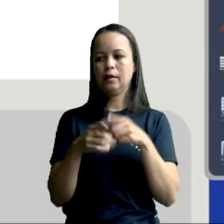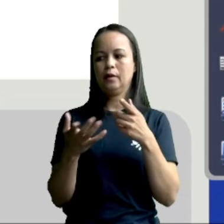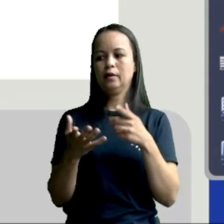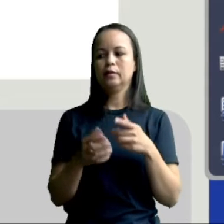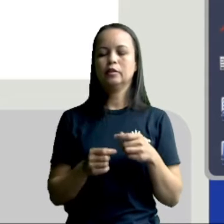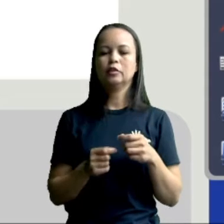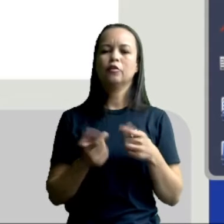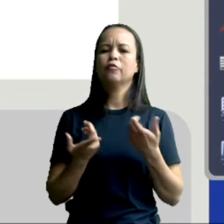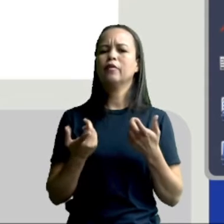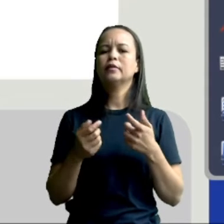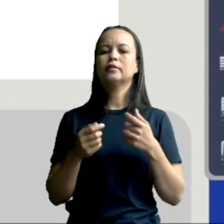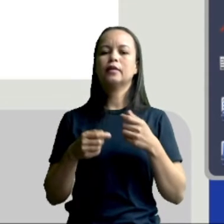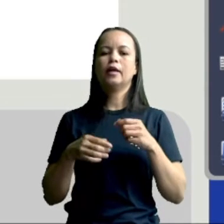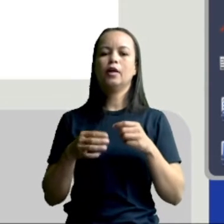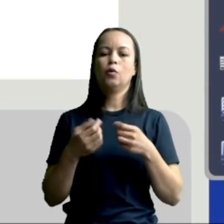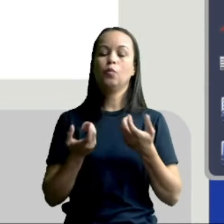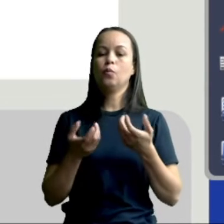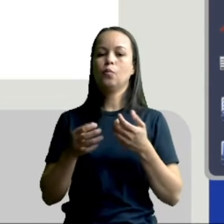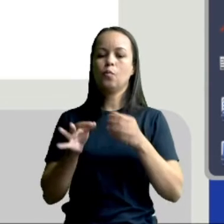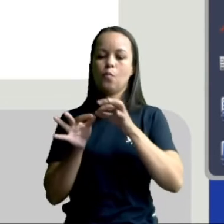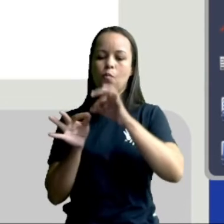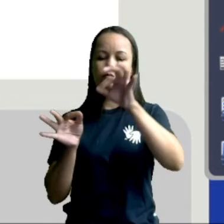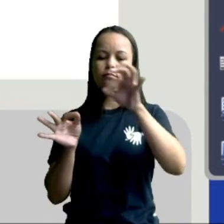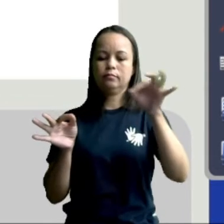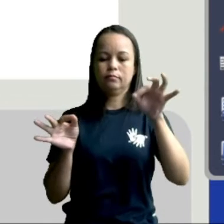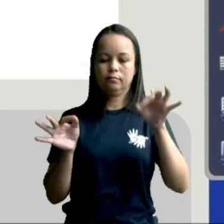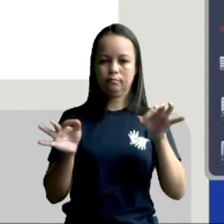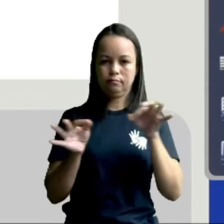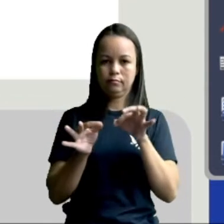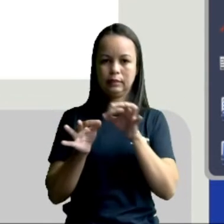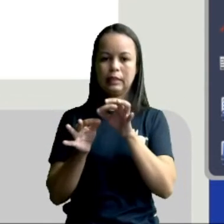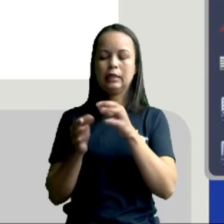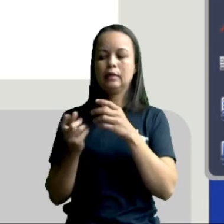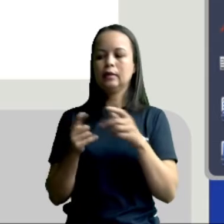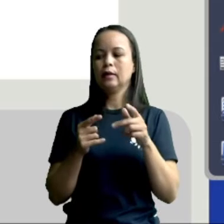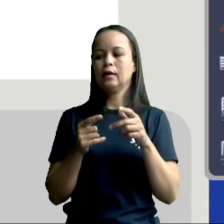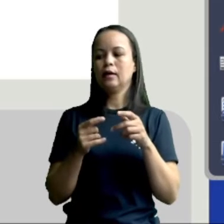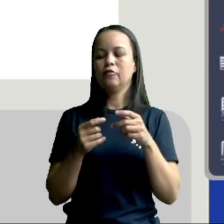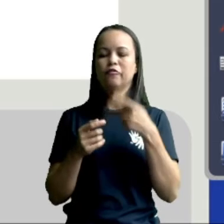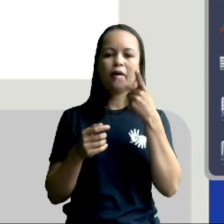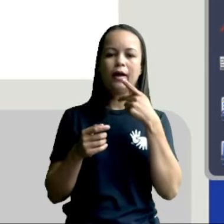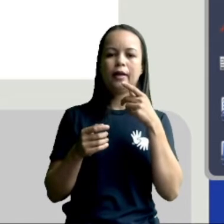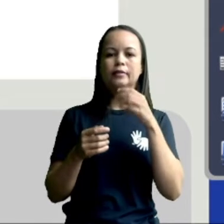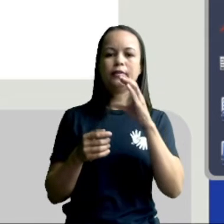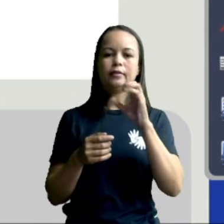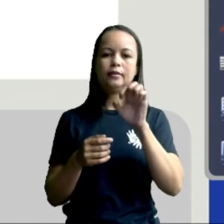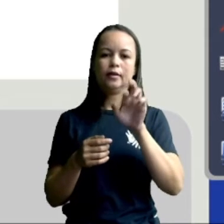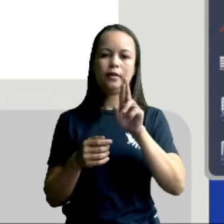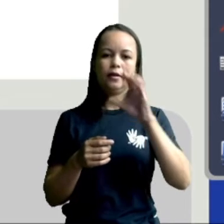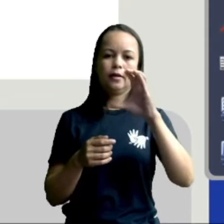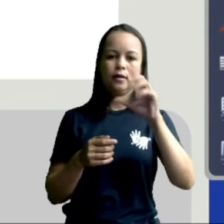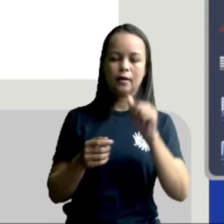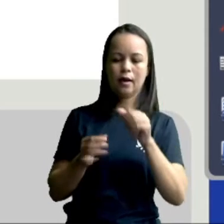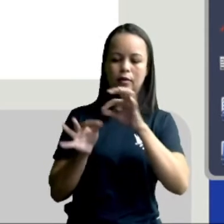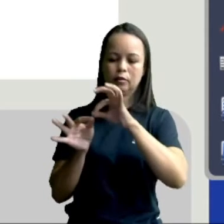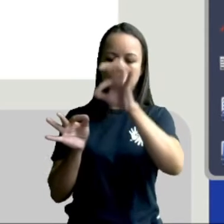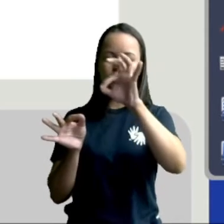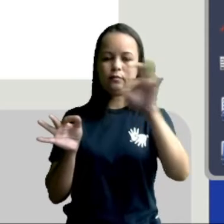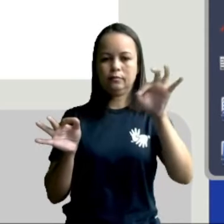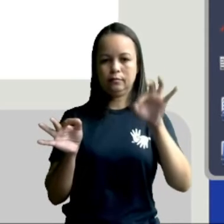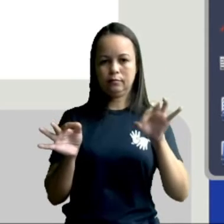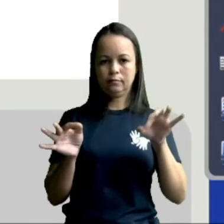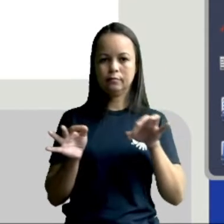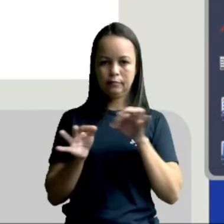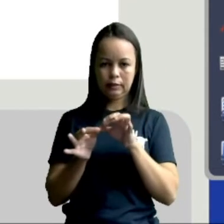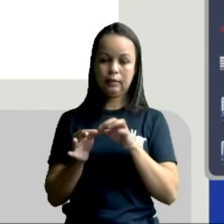Vai ser uma cerca, ó, vai ser feita uma cerca e como tá falando de cerca, a gente vai medir todas as